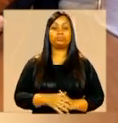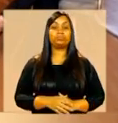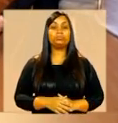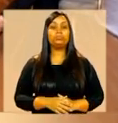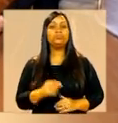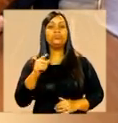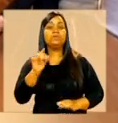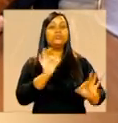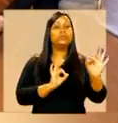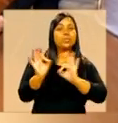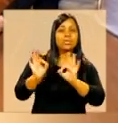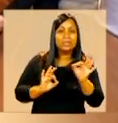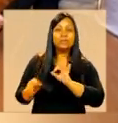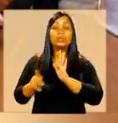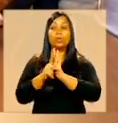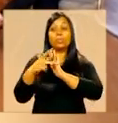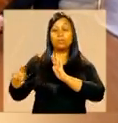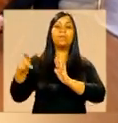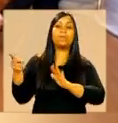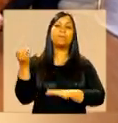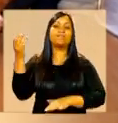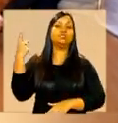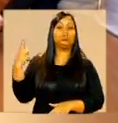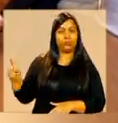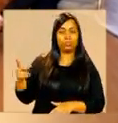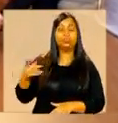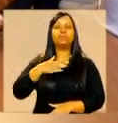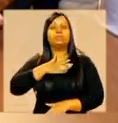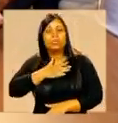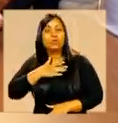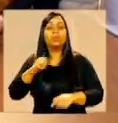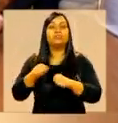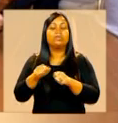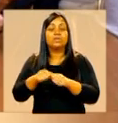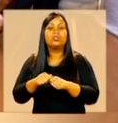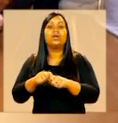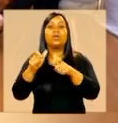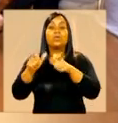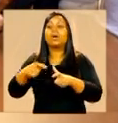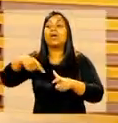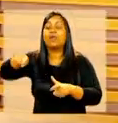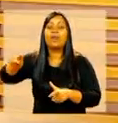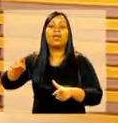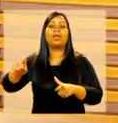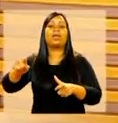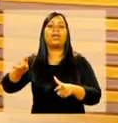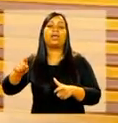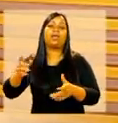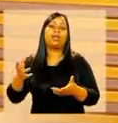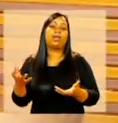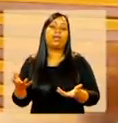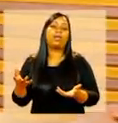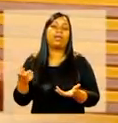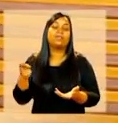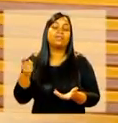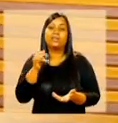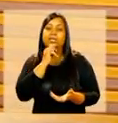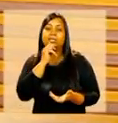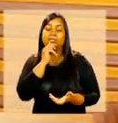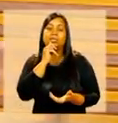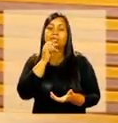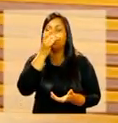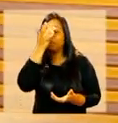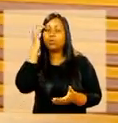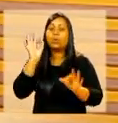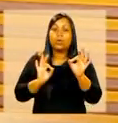Marcos, e quando você organiza suas próprias viagens, o que você gosta de fazer? Para onde você gosta de ir? Você é desse que, como já organiza para os